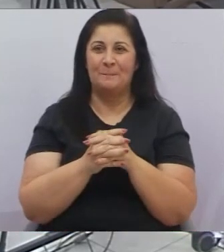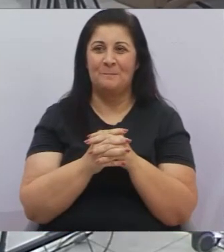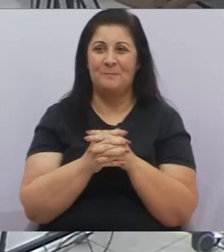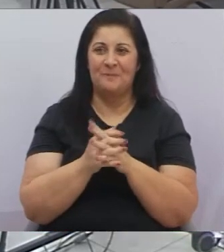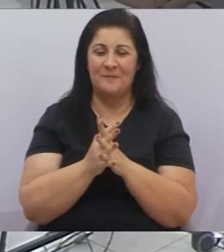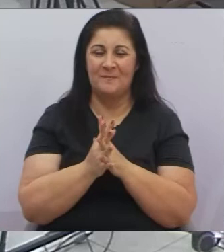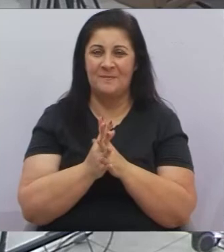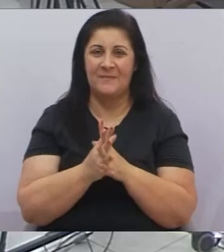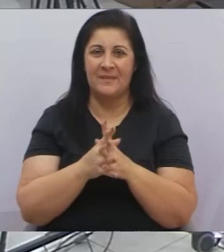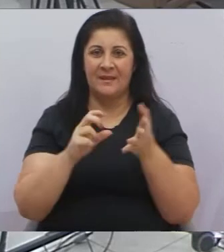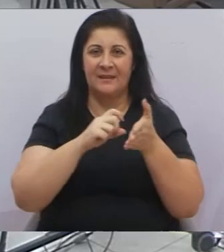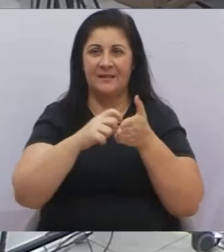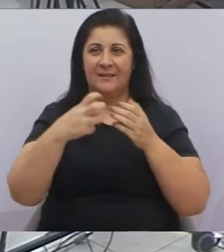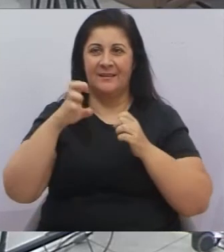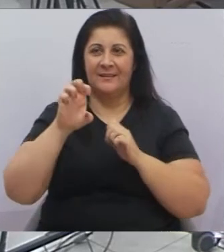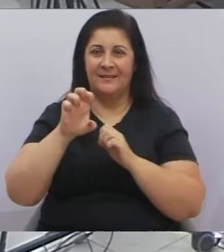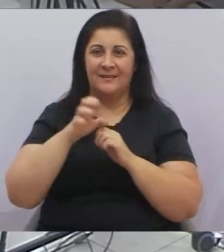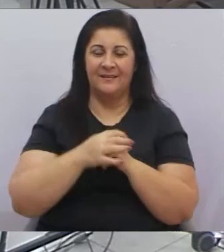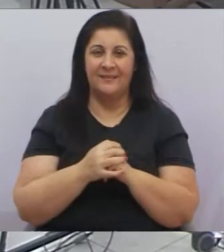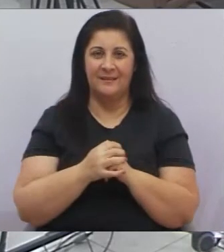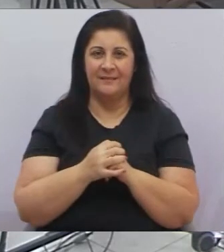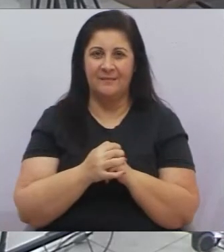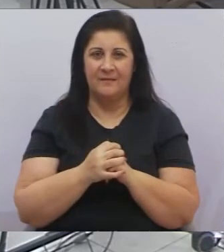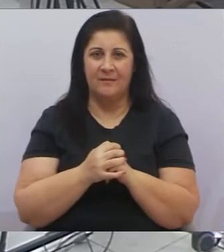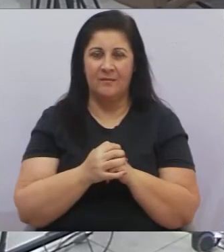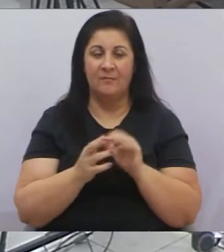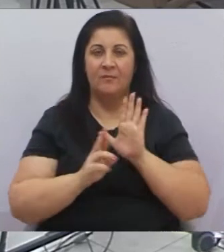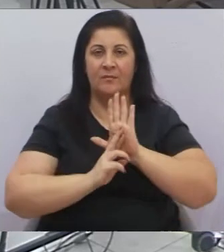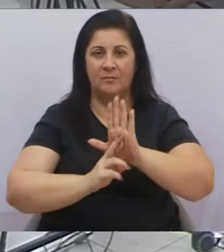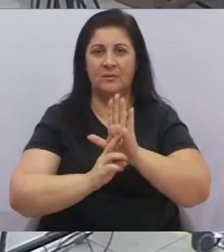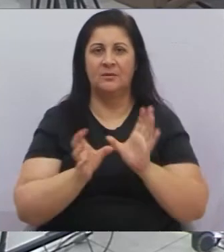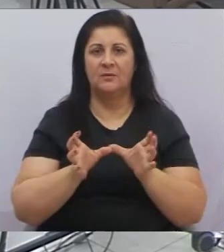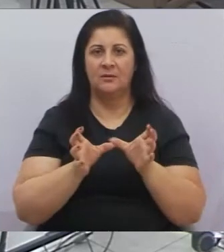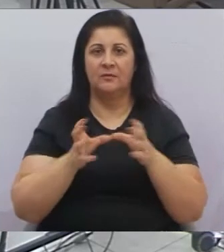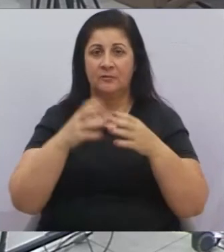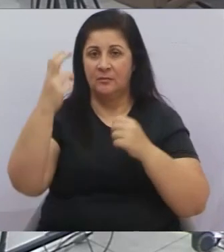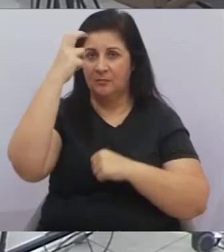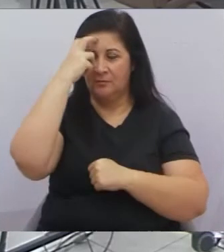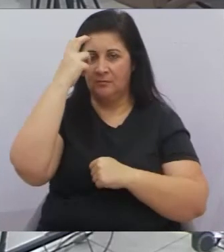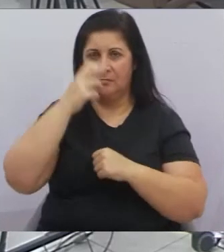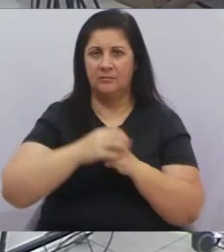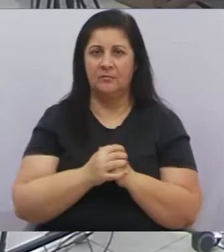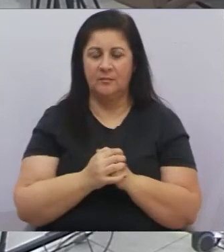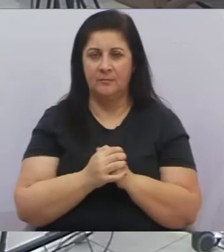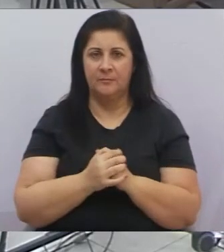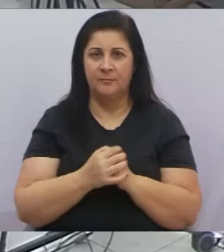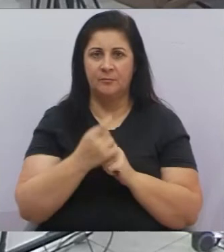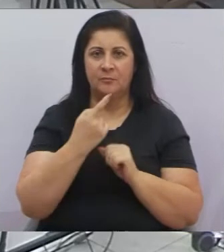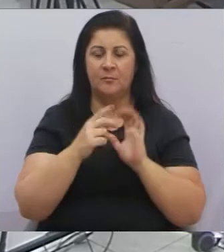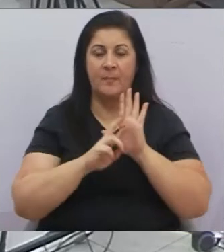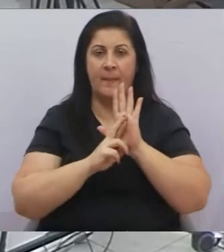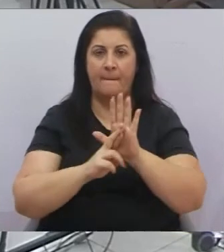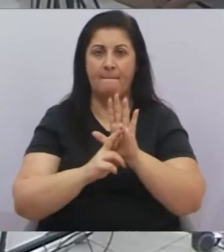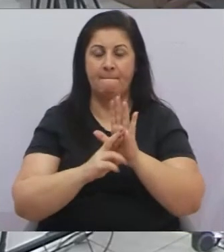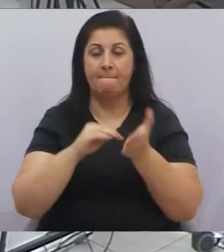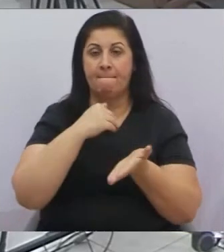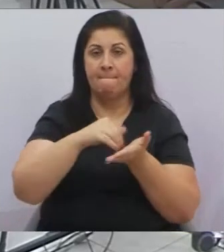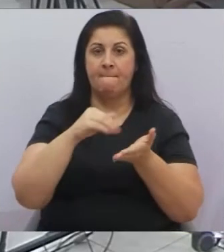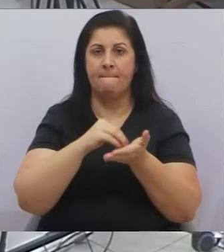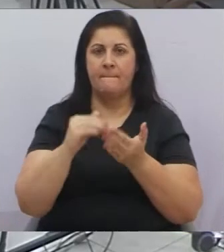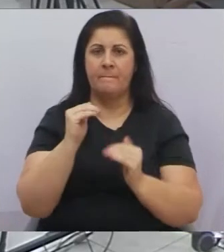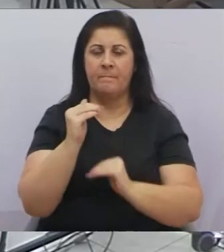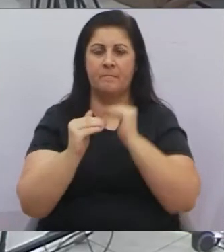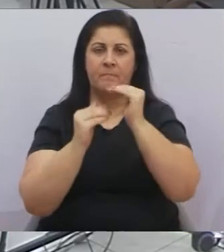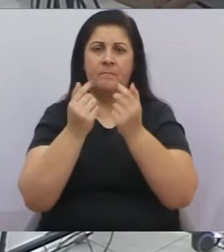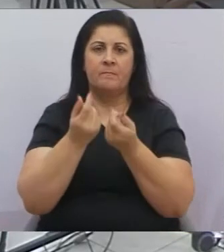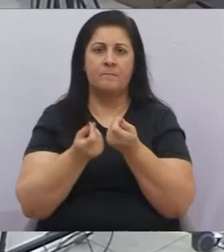linha E, um representante da Fundação Cultural de Jacareí. A linha F, um representante da Secretaria de Desenvolvimento Econômico. A linha